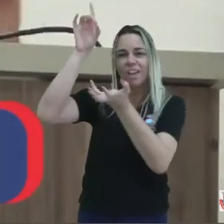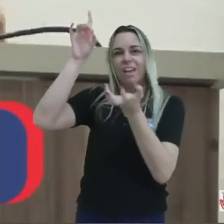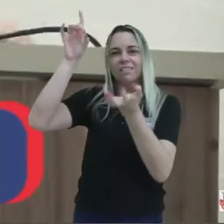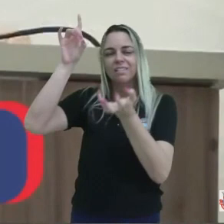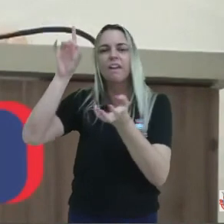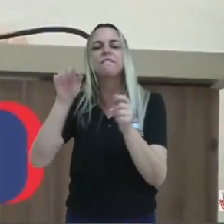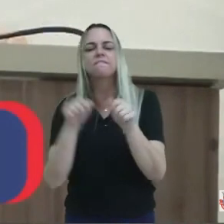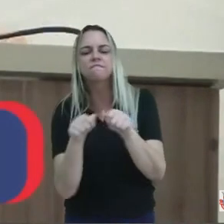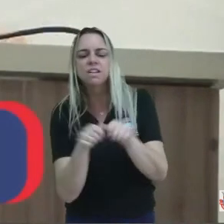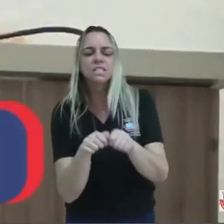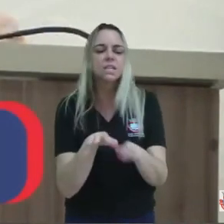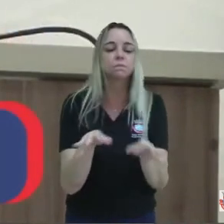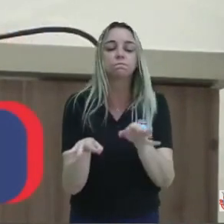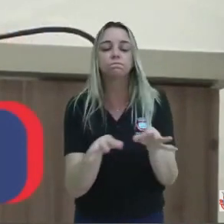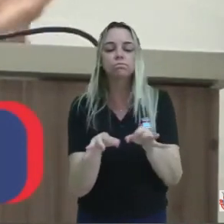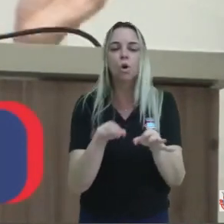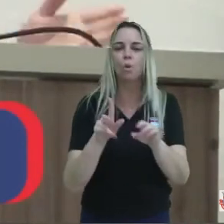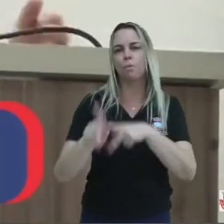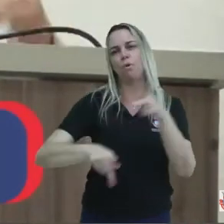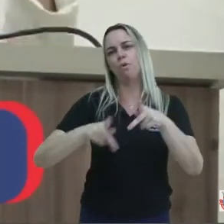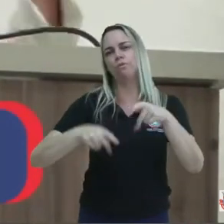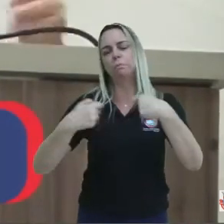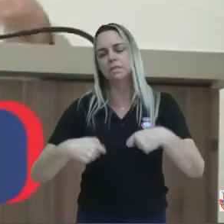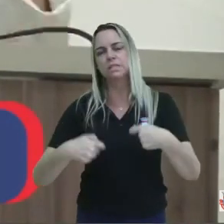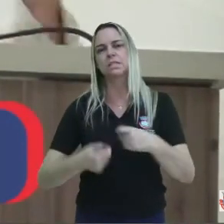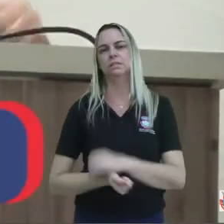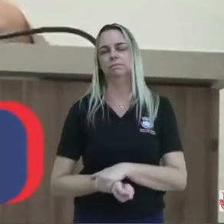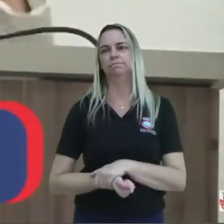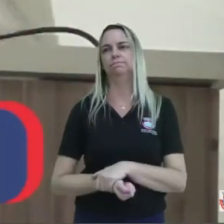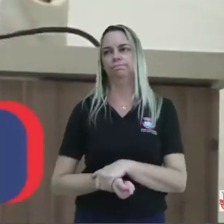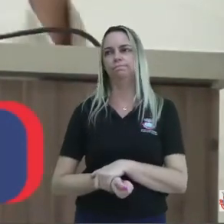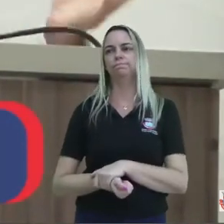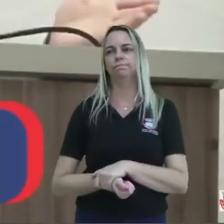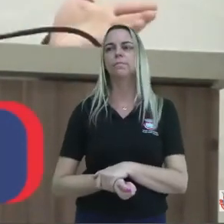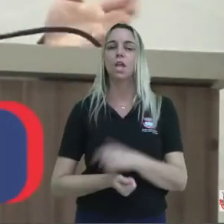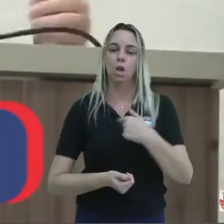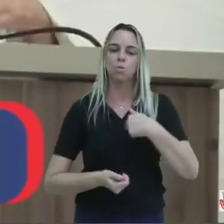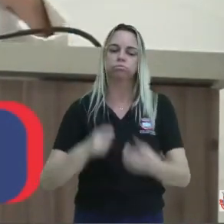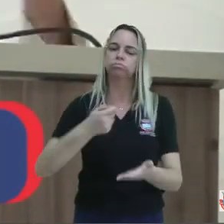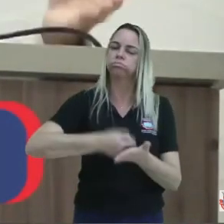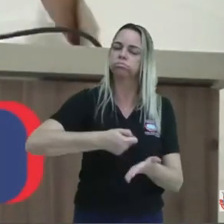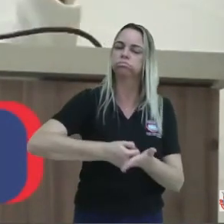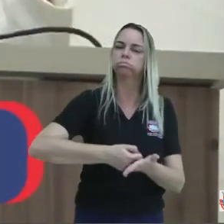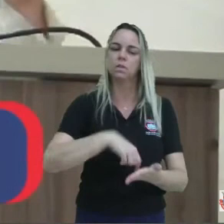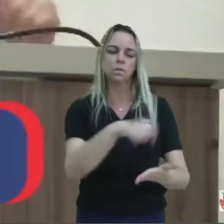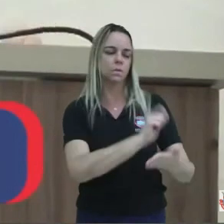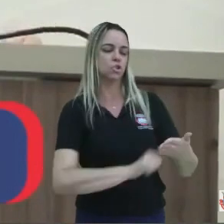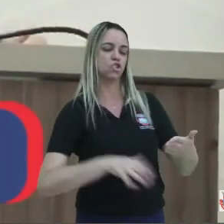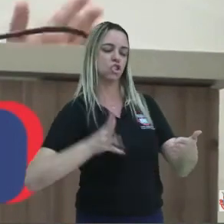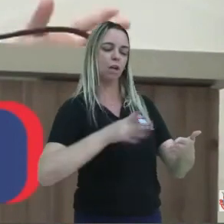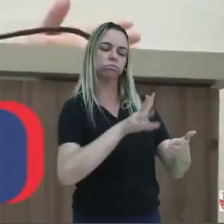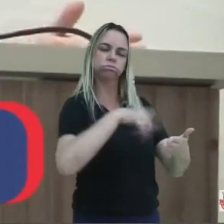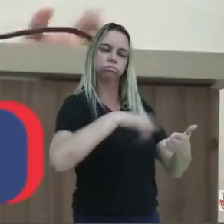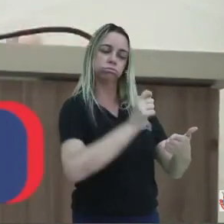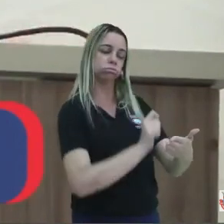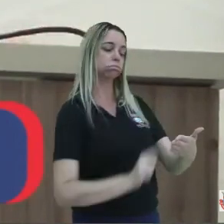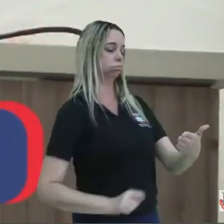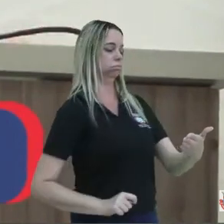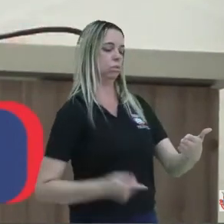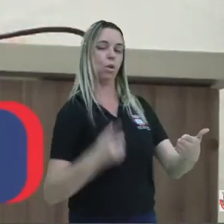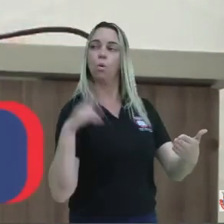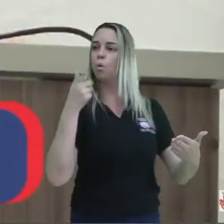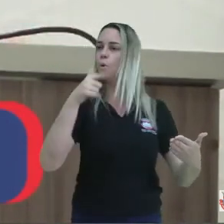amanhã já vai iniciar o calçamento. Inclusive, hoje já vão colocar areia, eu acredito que algumas pedras que estão faltando, como já